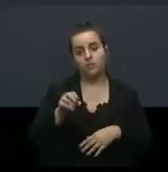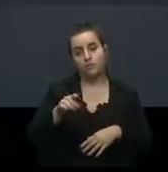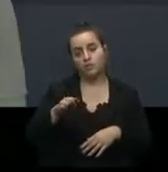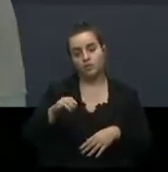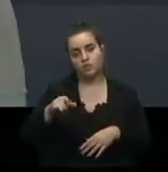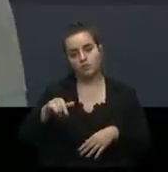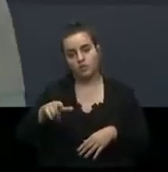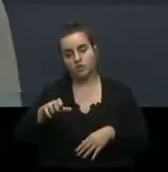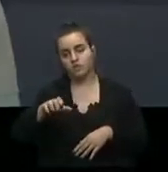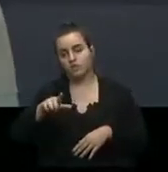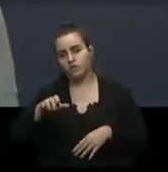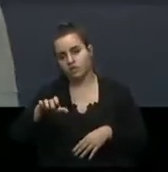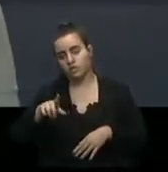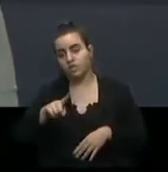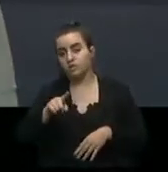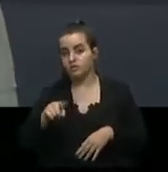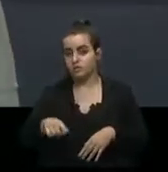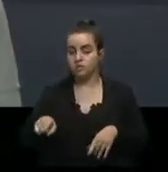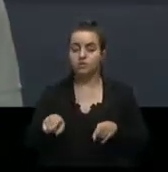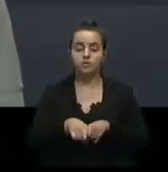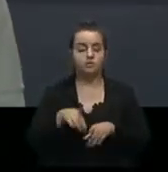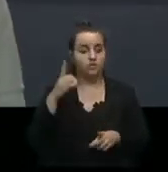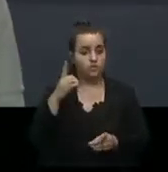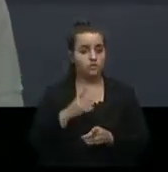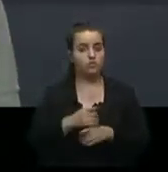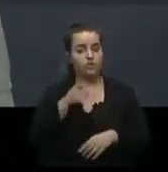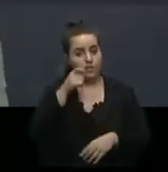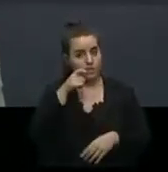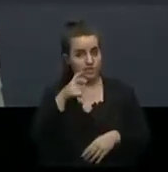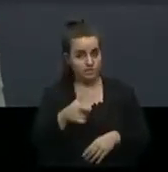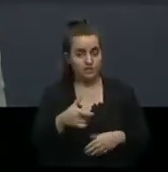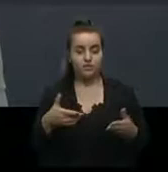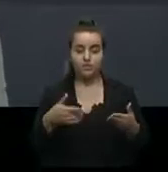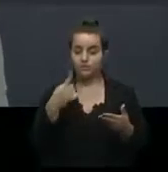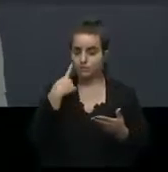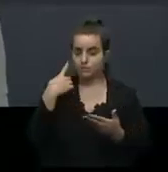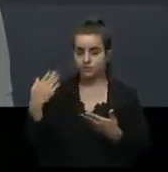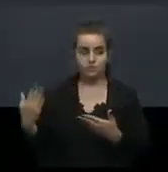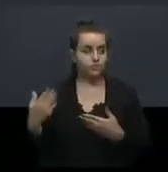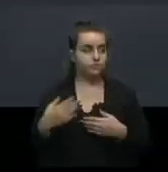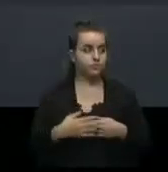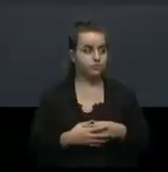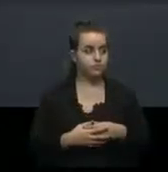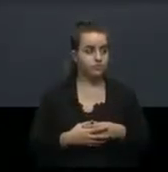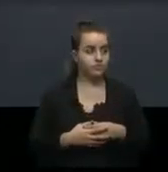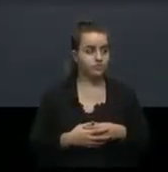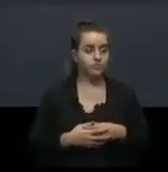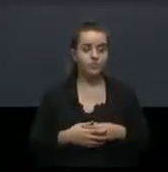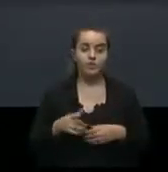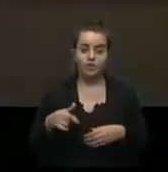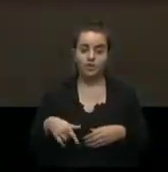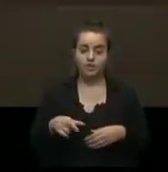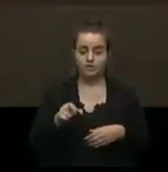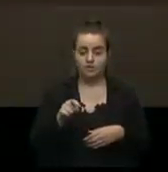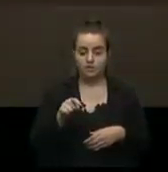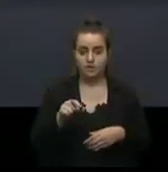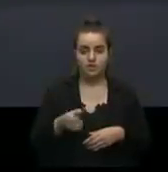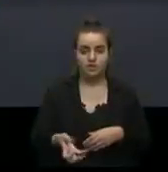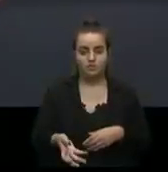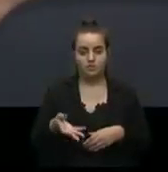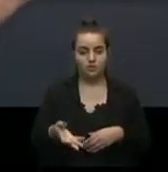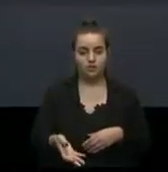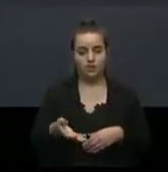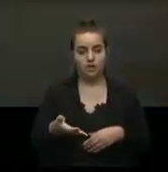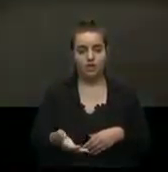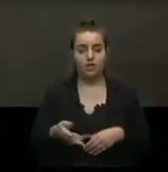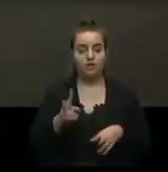Z. Você vai ver também uma descoberta muito interessante. Veja, eu vou jogar esse dado 2 vezes e tirar a